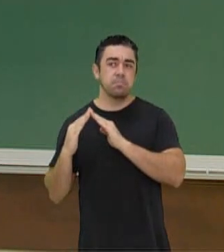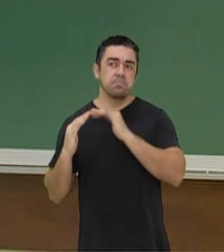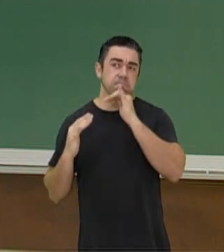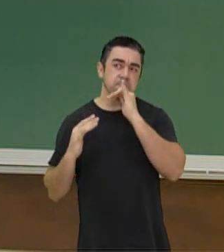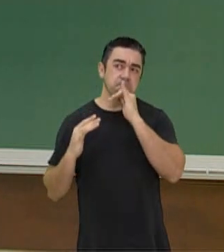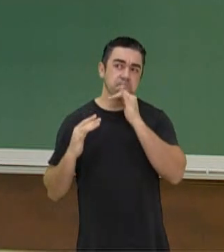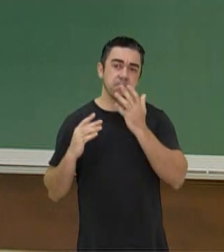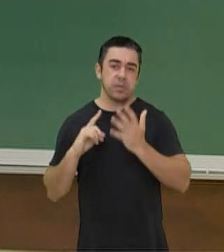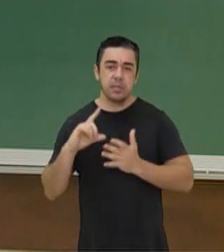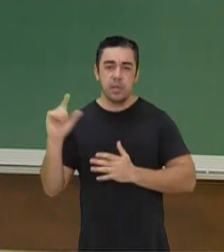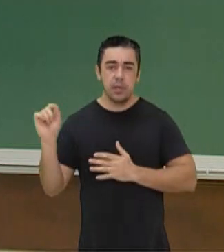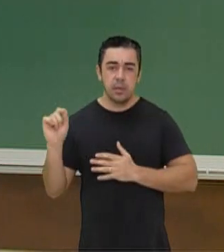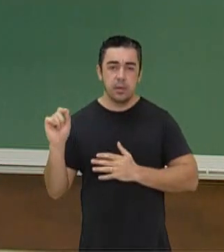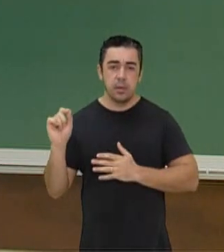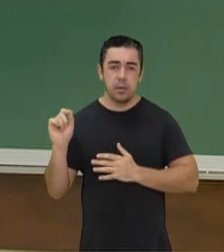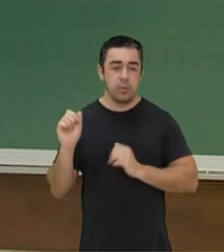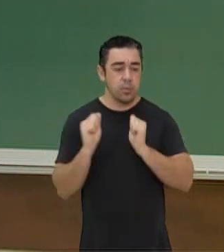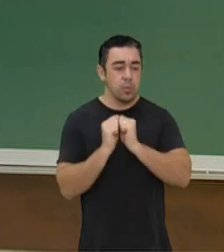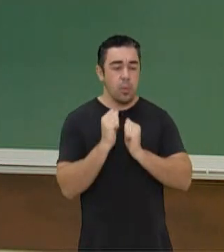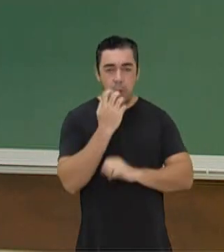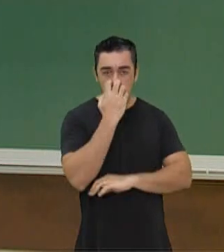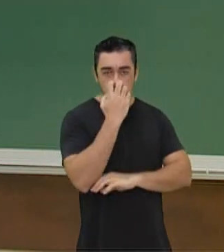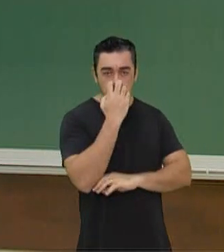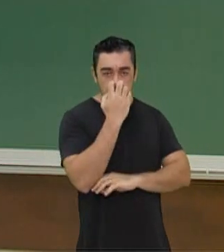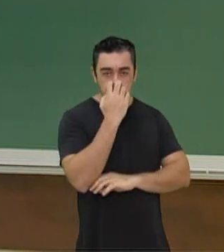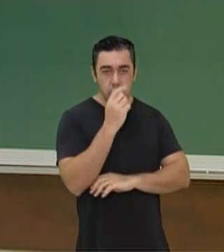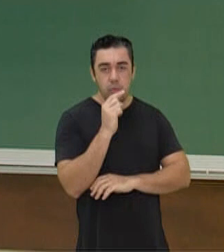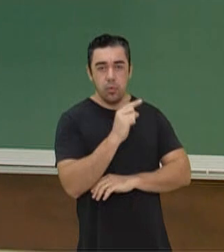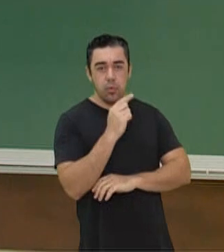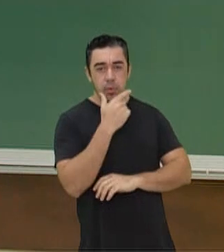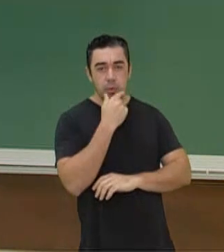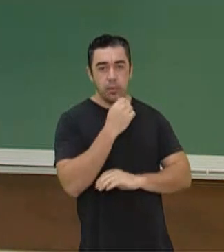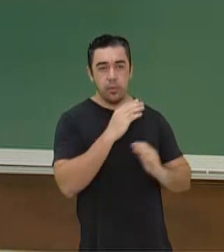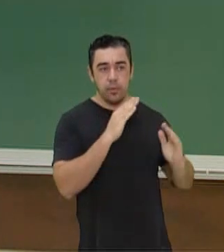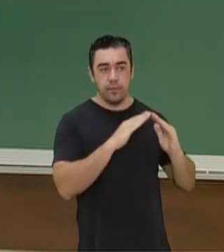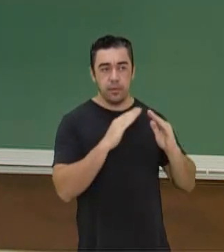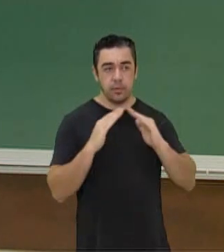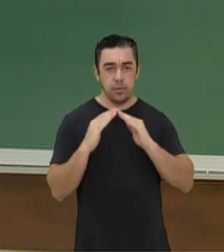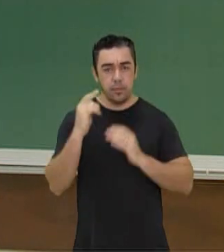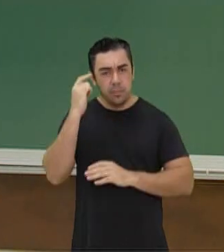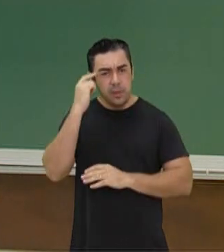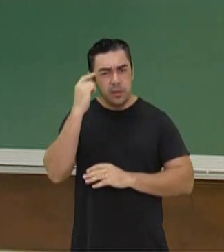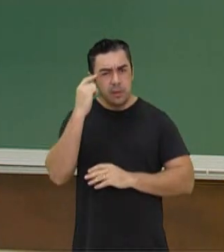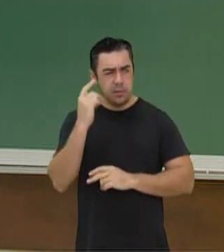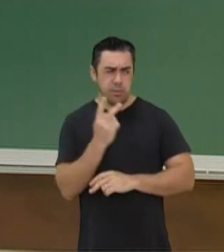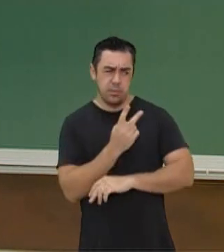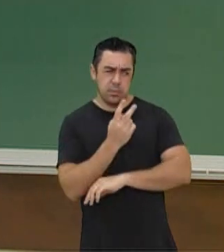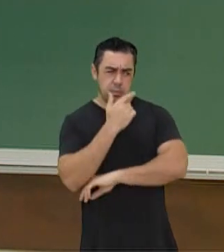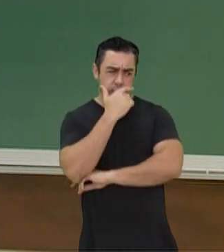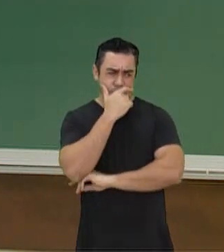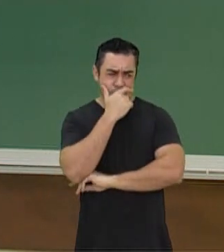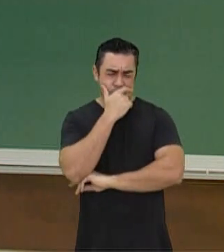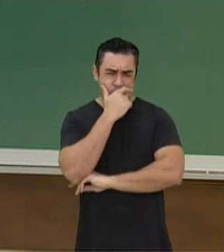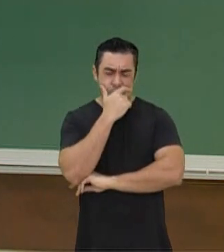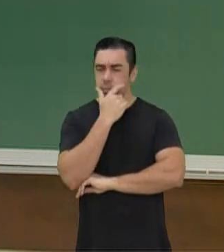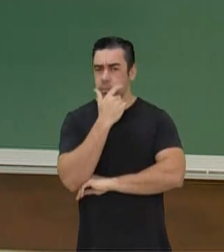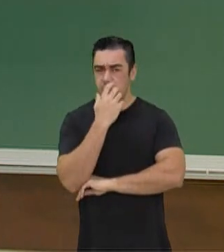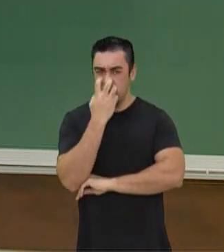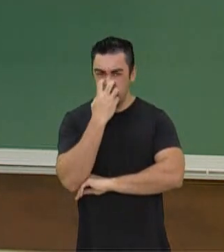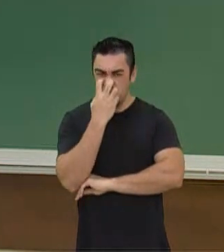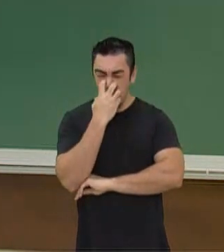minha vizinha saiu com o cachorro do meu vizinho. Então, eu vou pensar os dois dados aí,